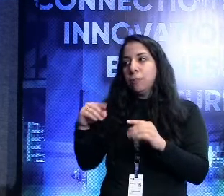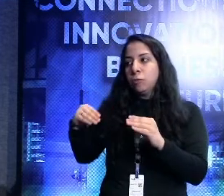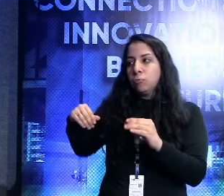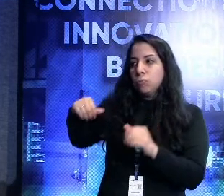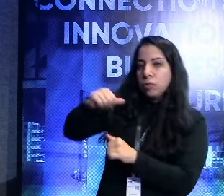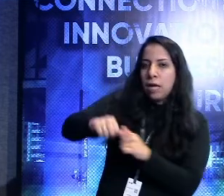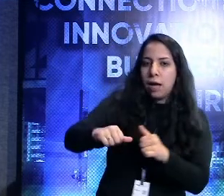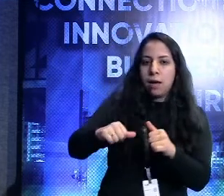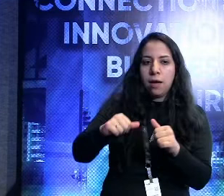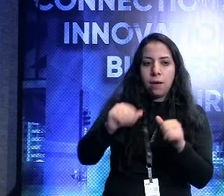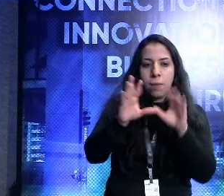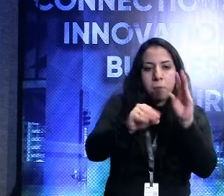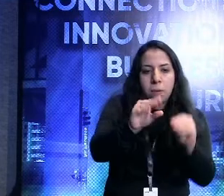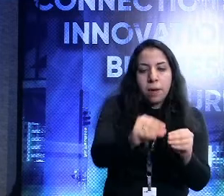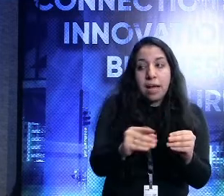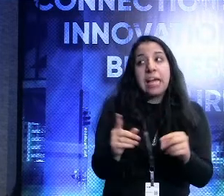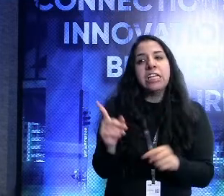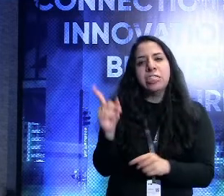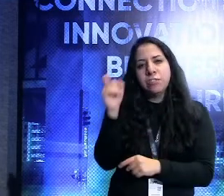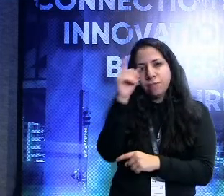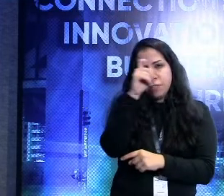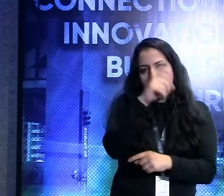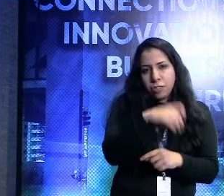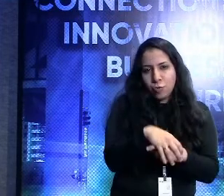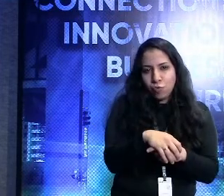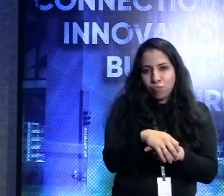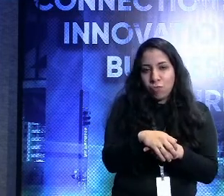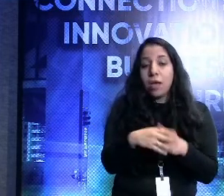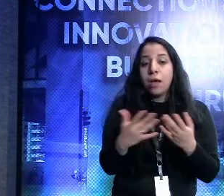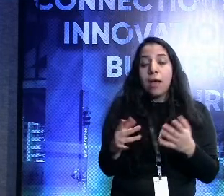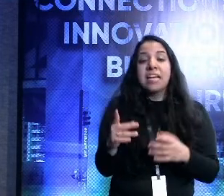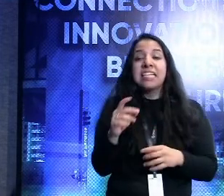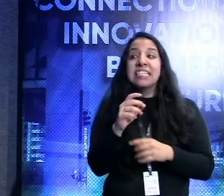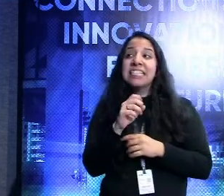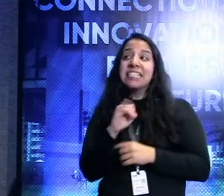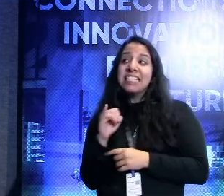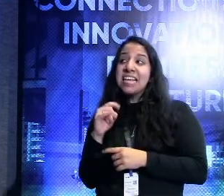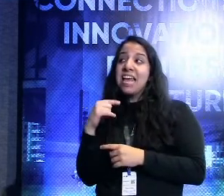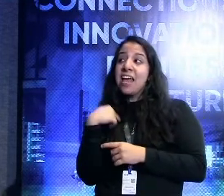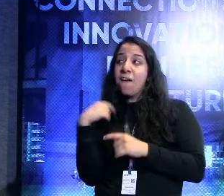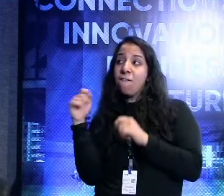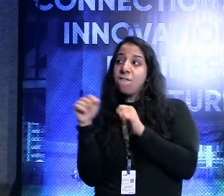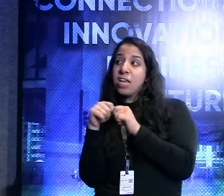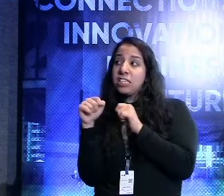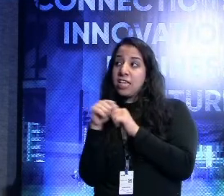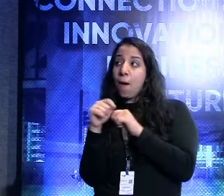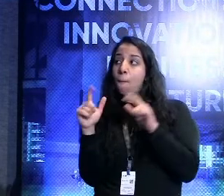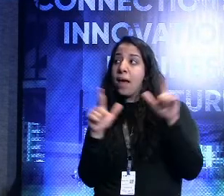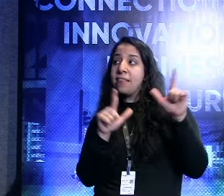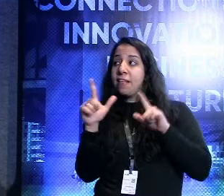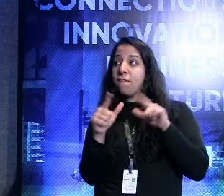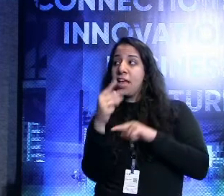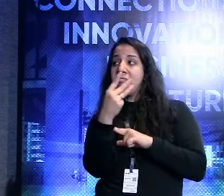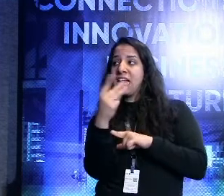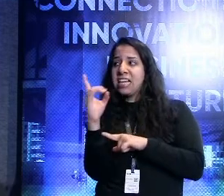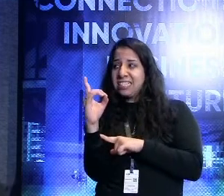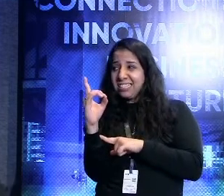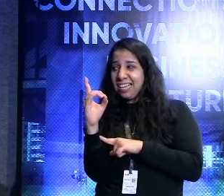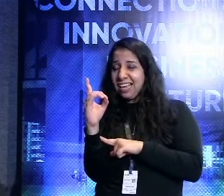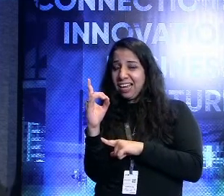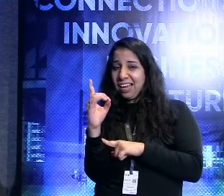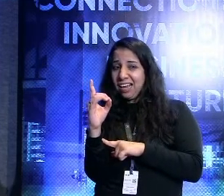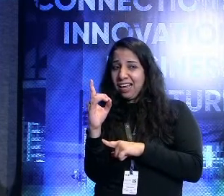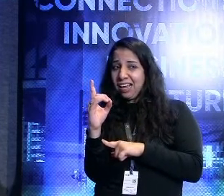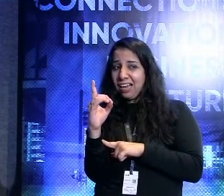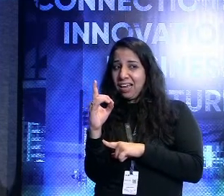um formato de suposição. Será que, se eu fizer uma televisão 3D, os consumidores vão se reunir ao redor